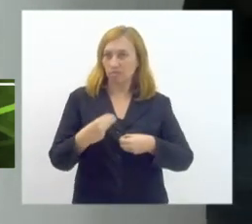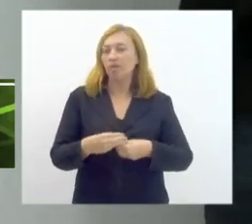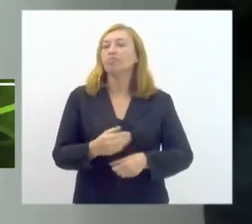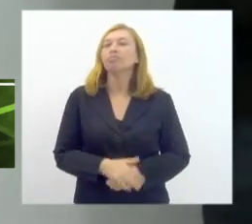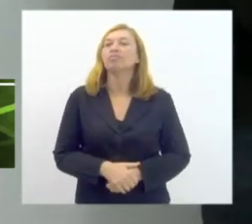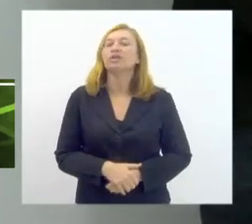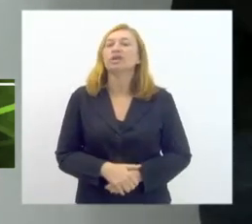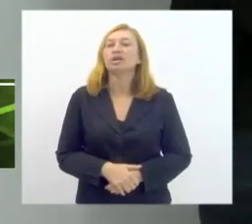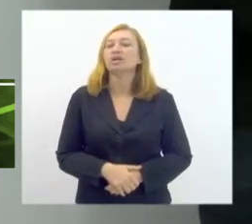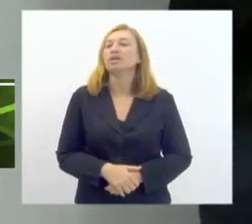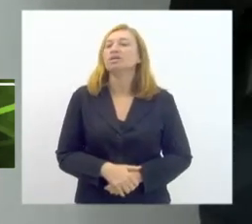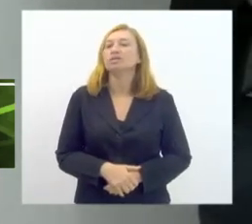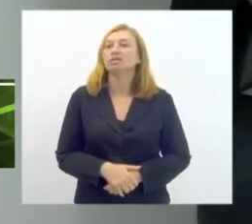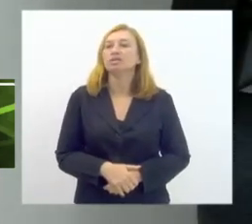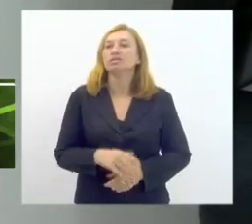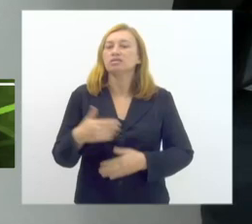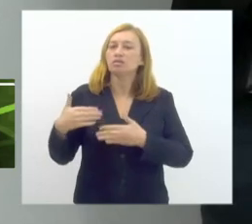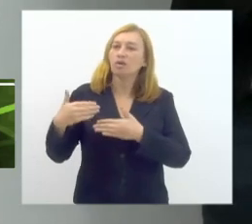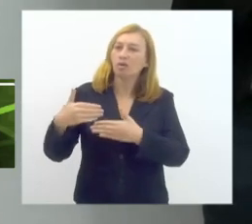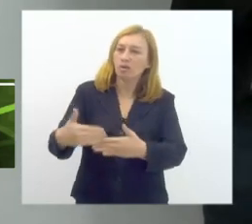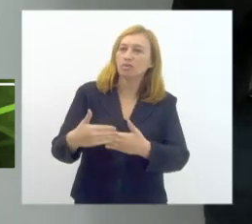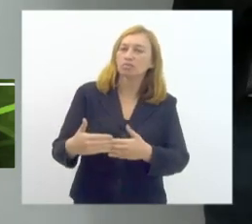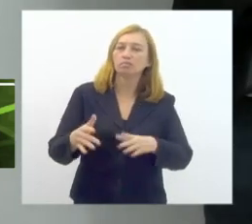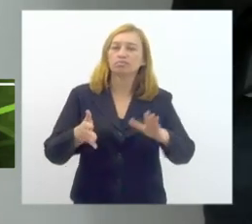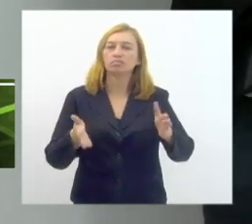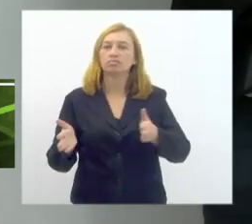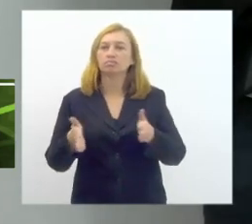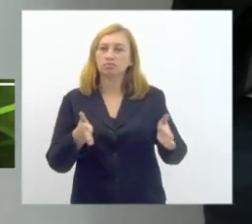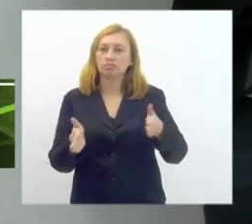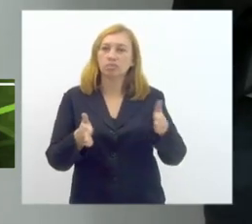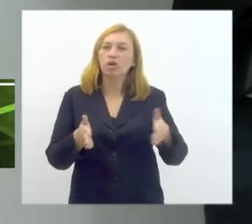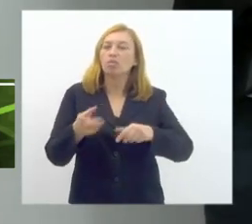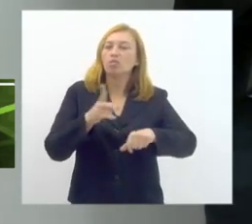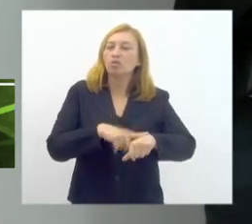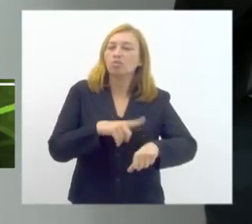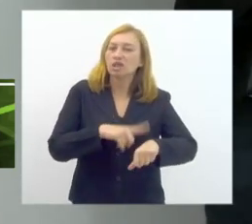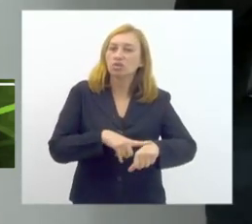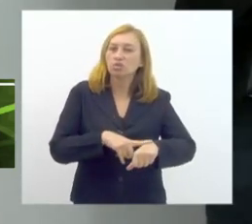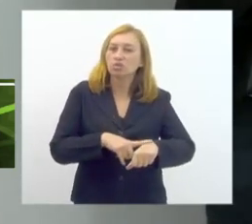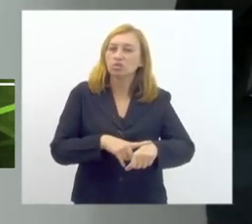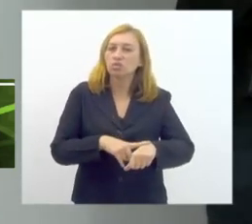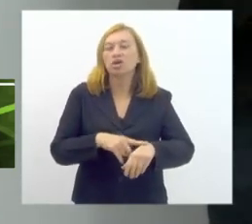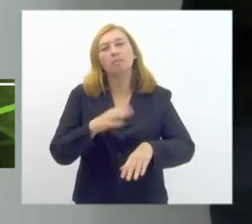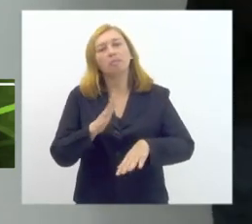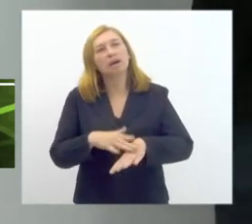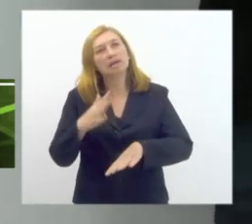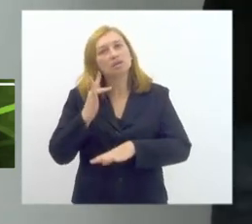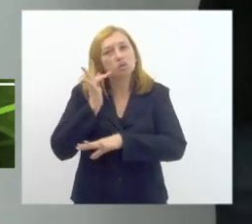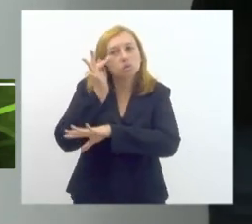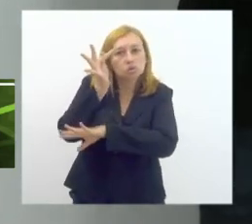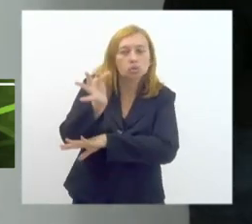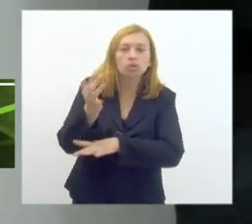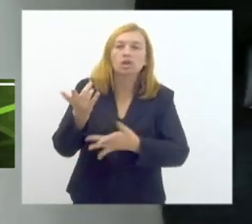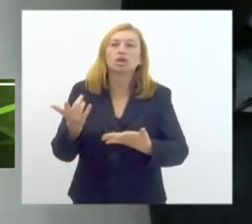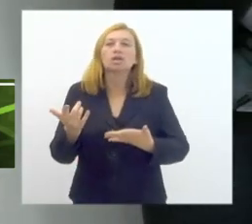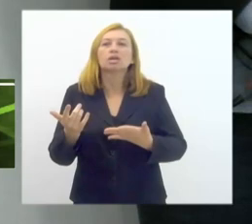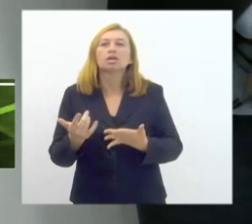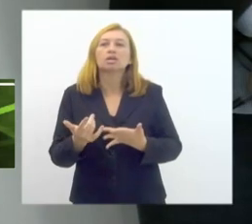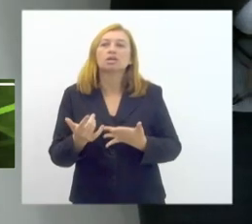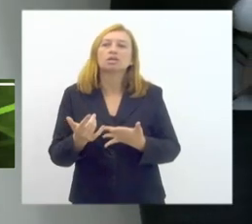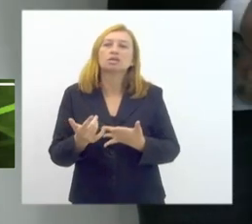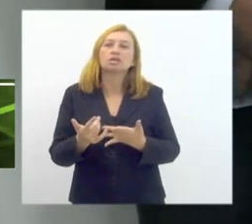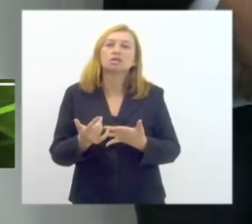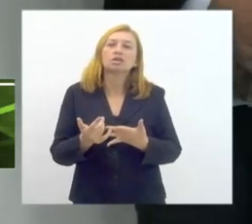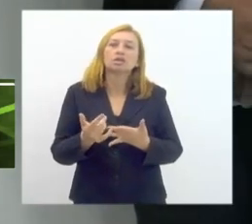Então, nós viemos trazendo ao longo do período momentos em que a gente tinha mais esperanças, que